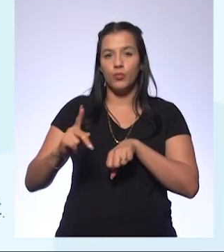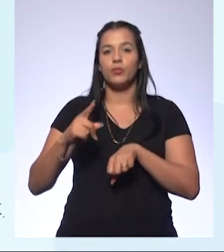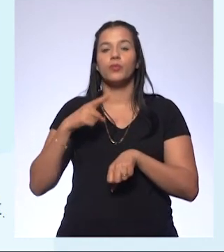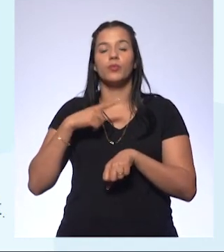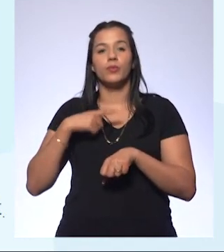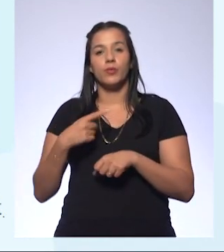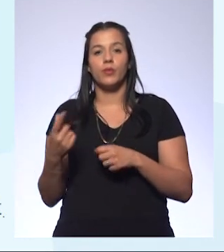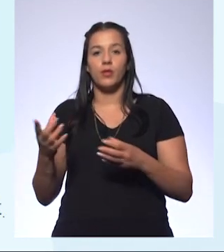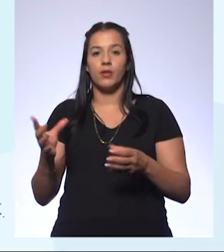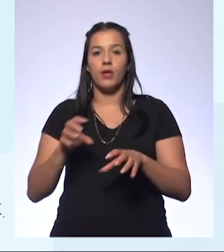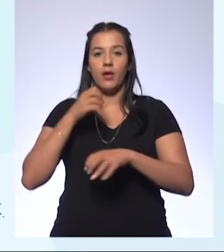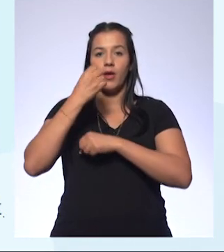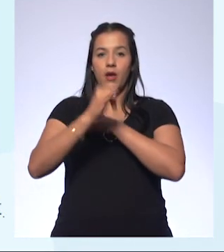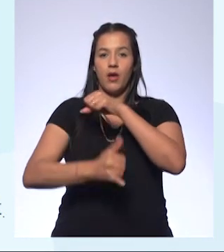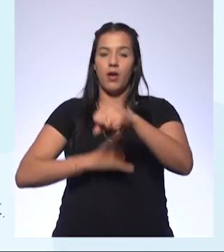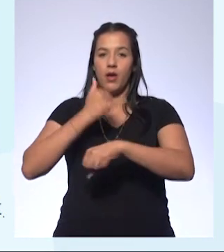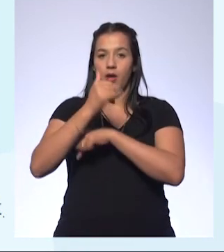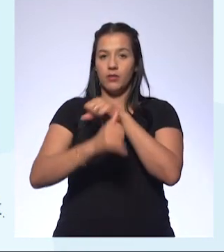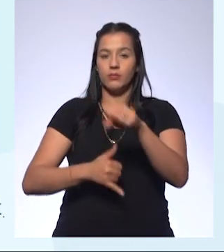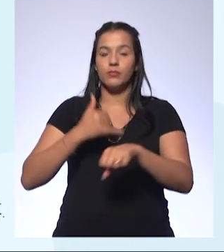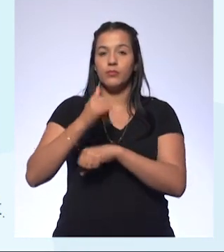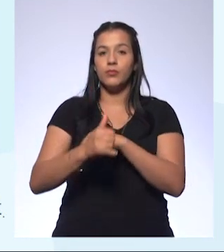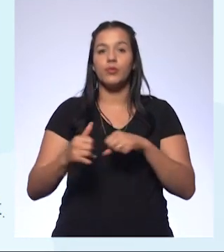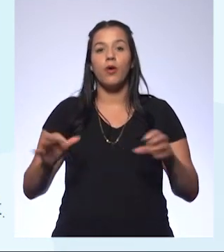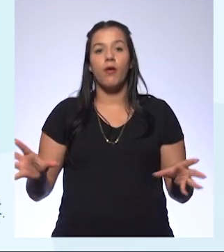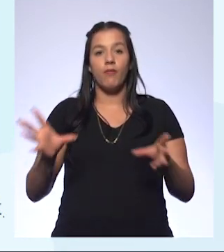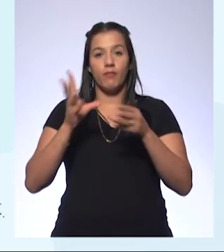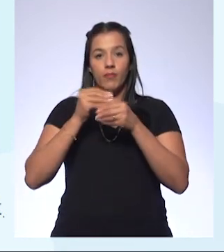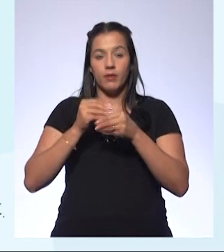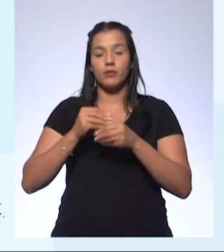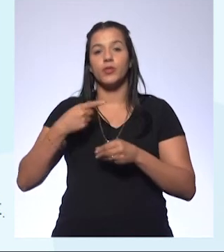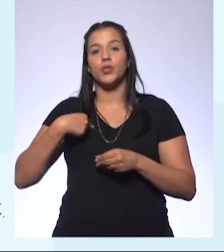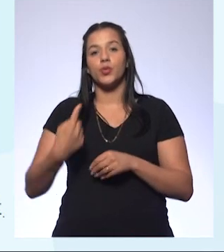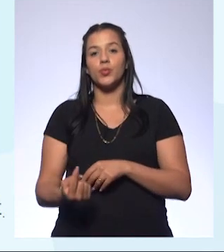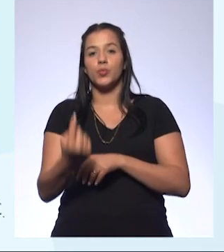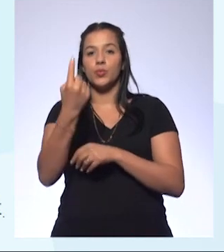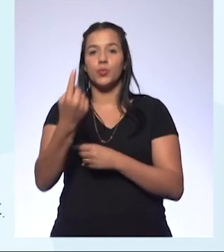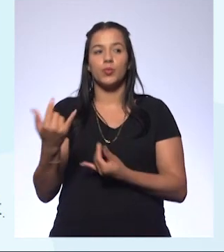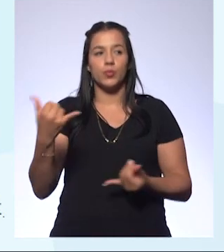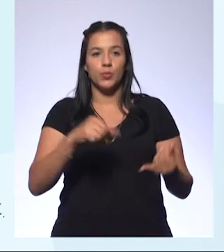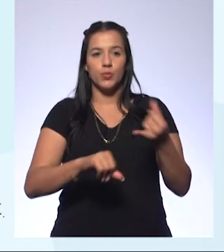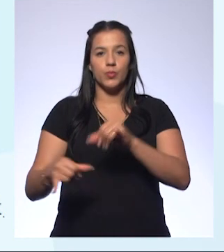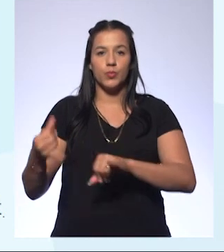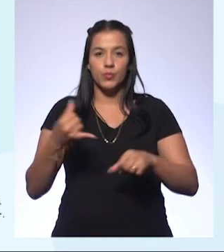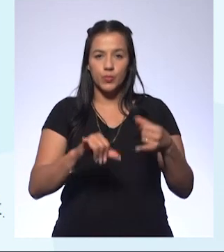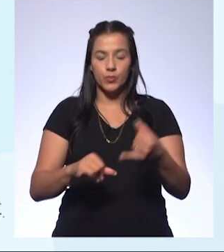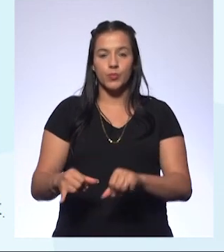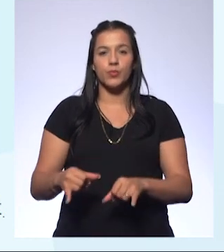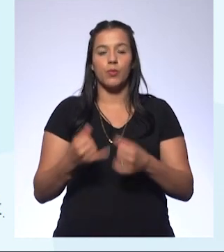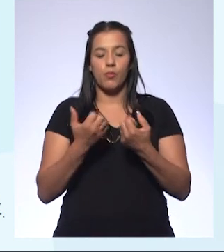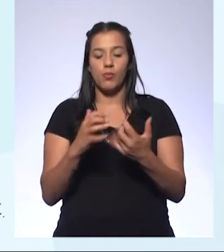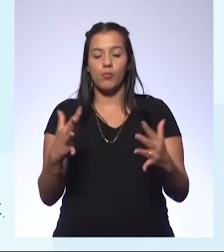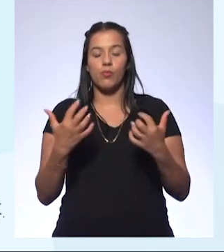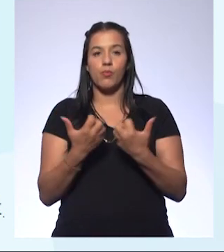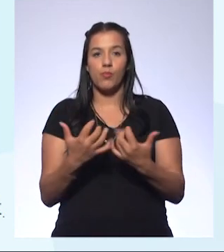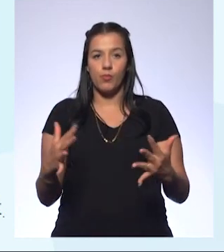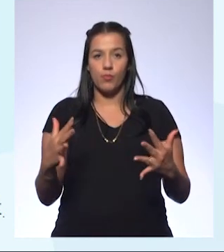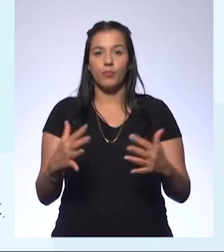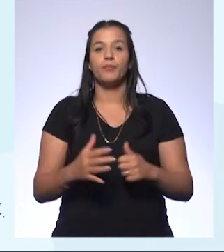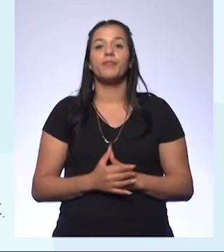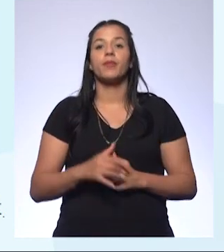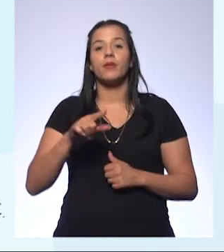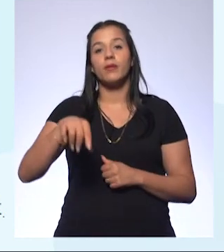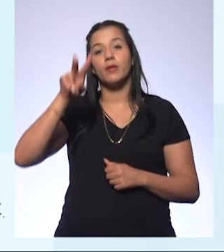aglomerados de átomos de um único elemento químico, denominados retículos cristalinos. Então aqui,